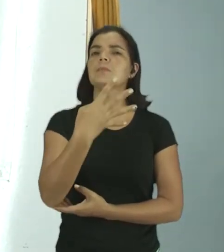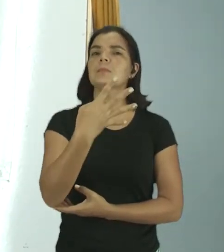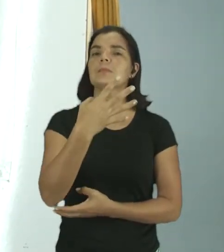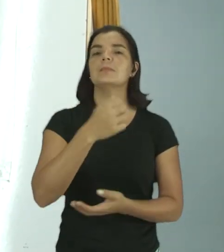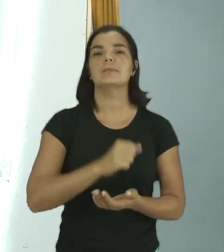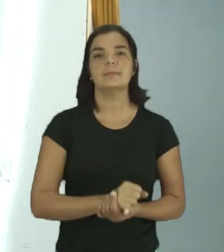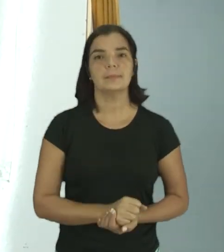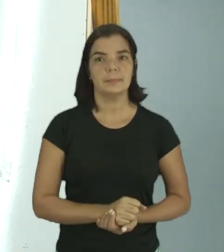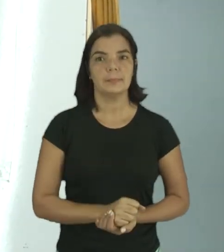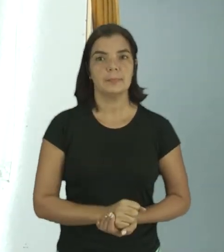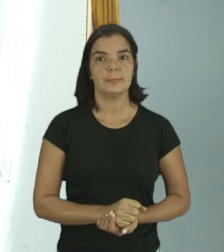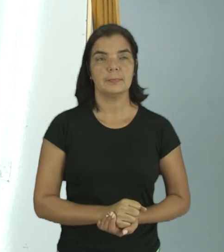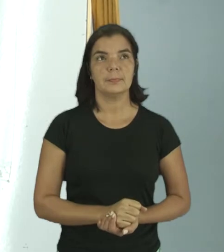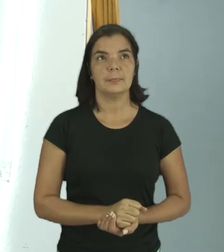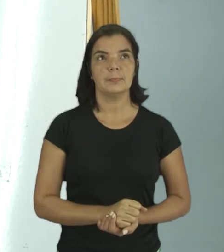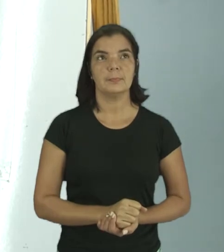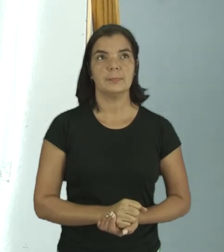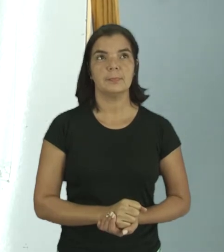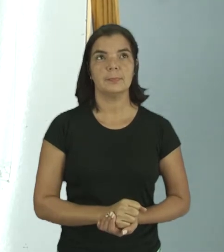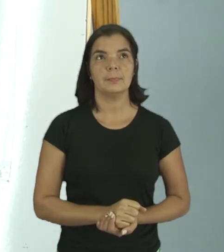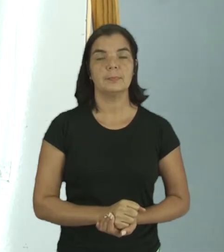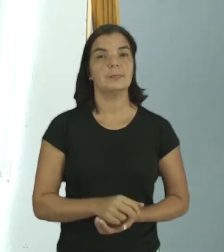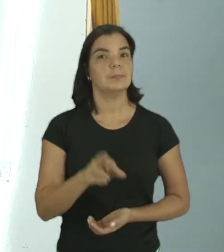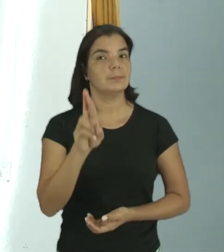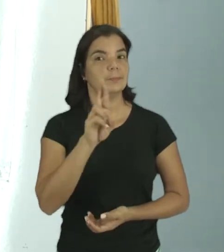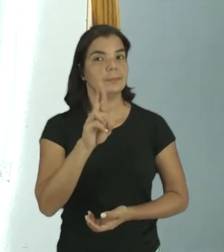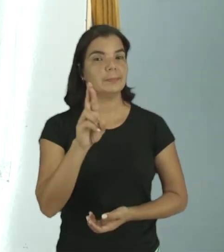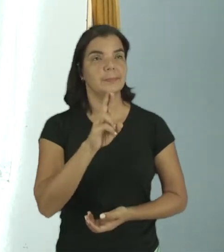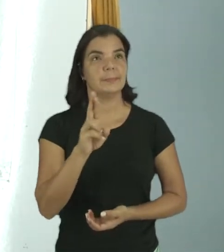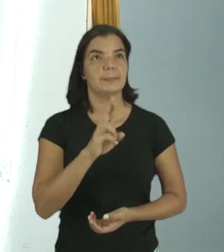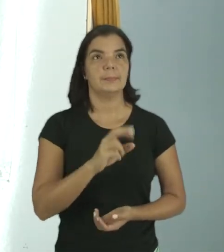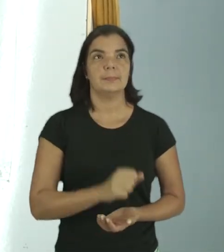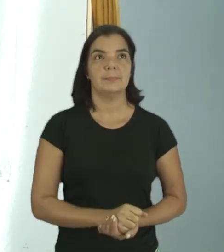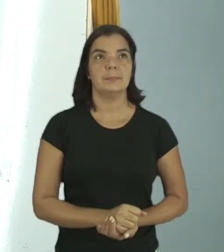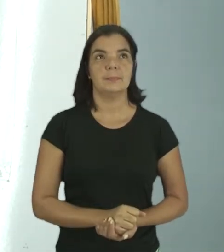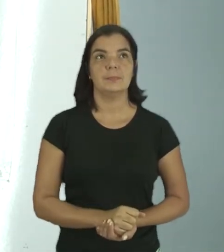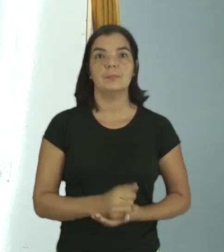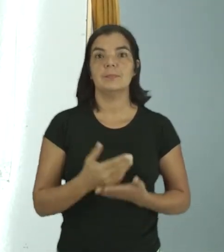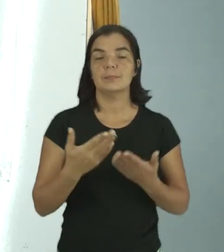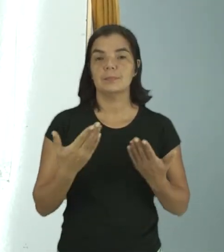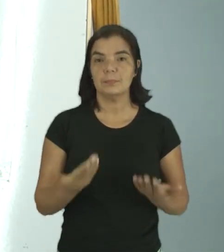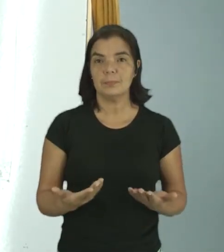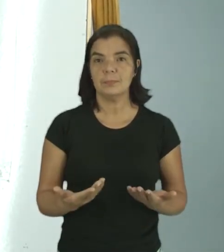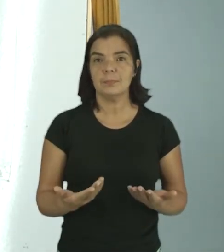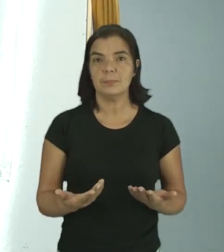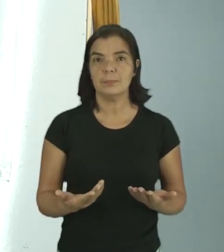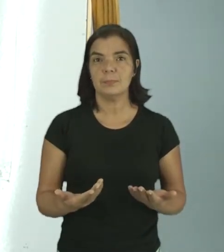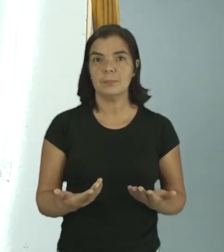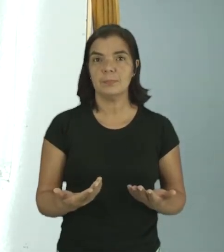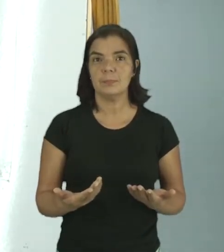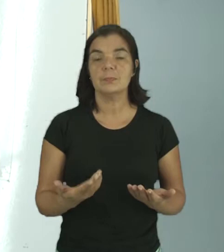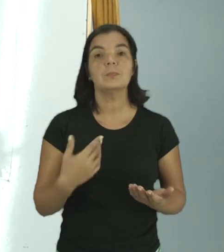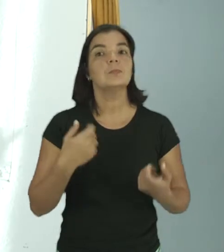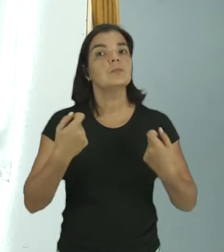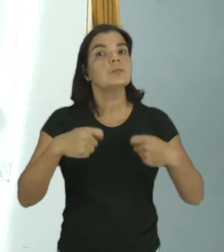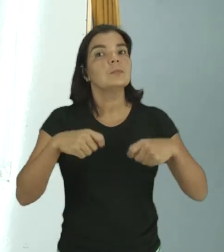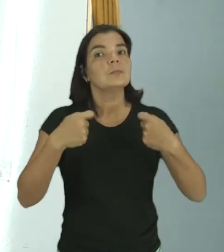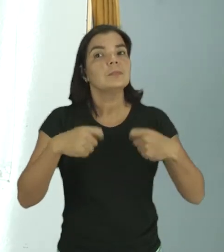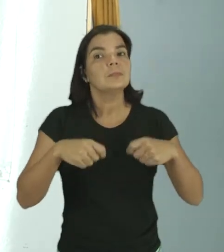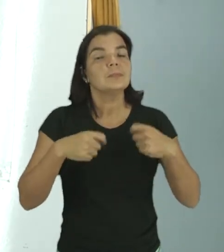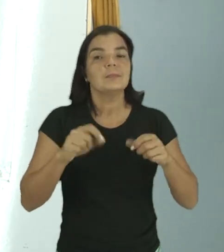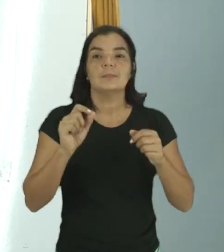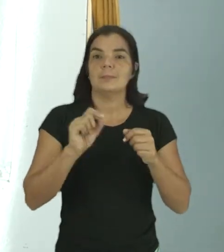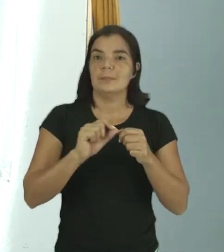mais três eu vou pagar mais quatro horas reais então o qual é a adição que eu tenho que